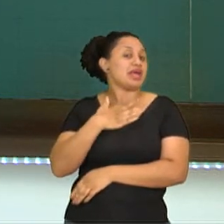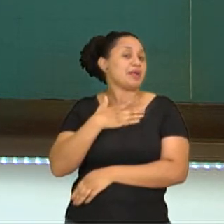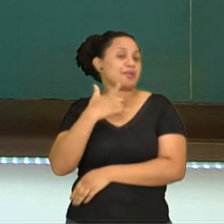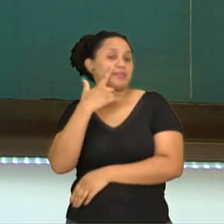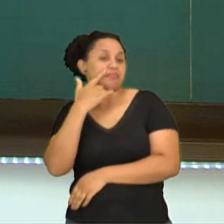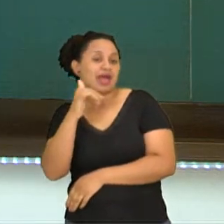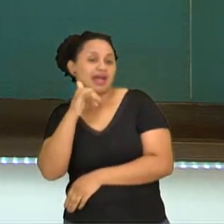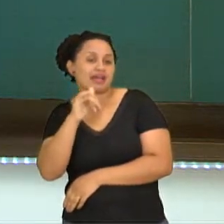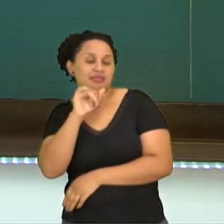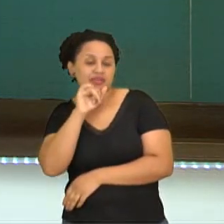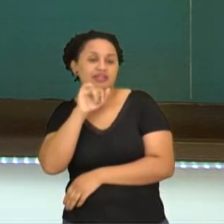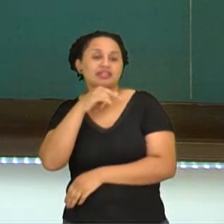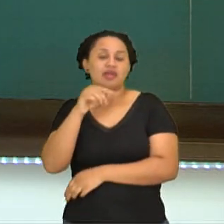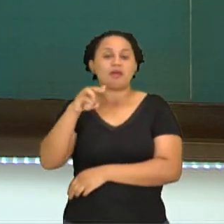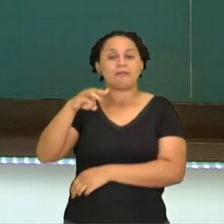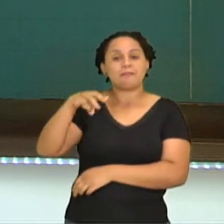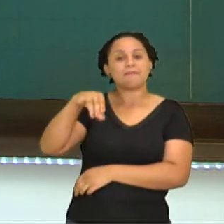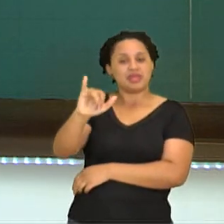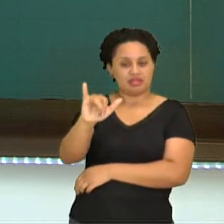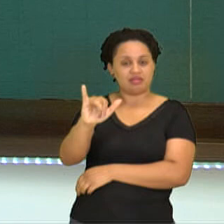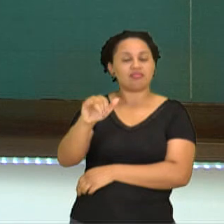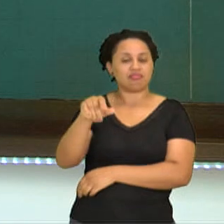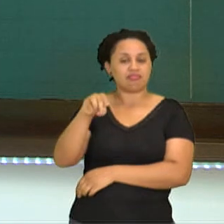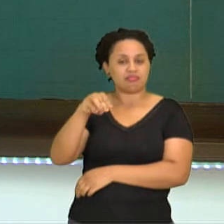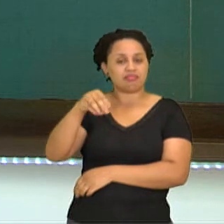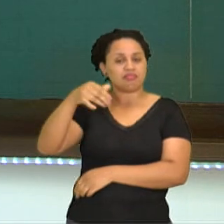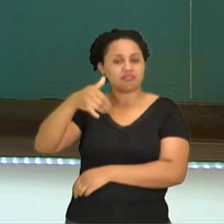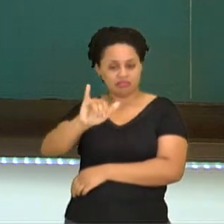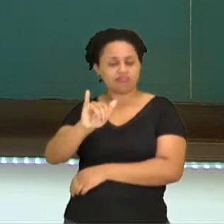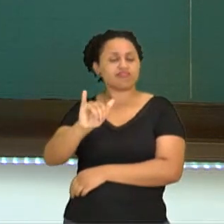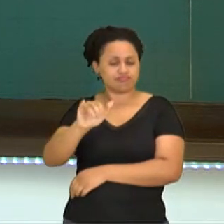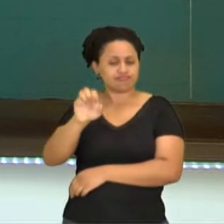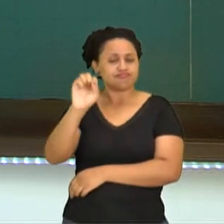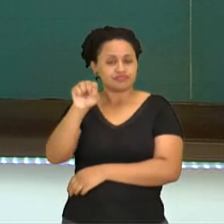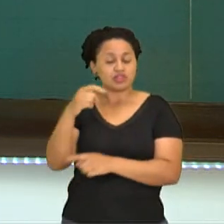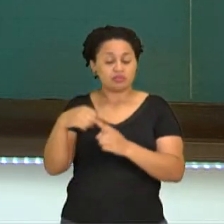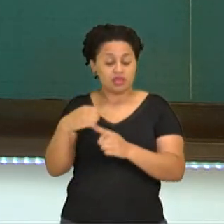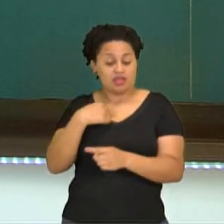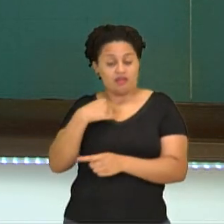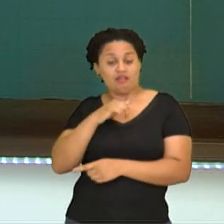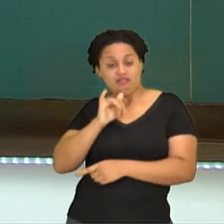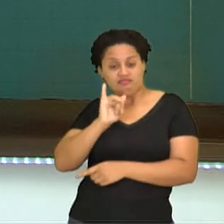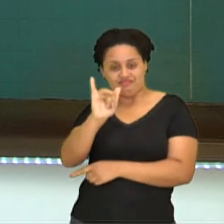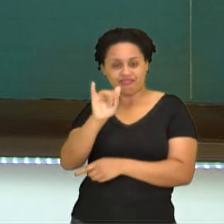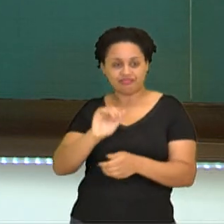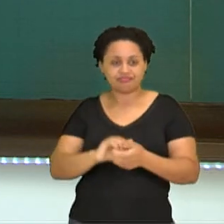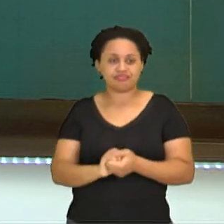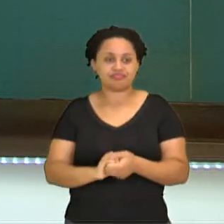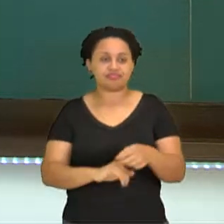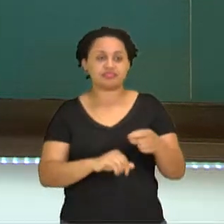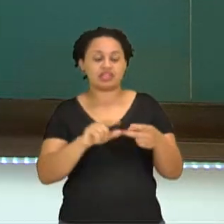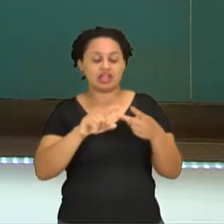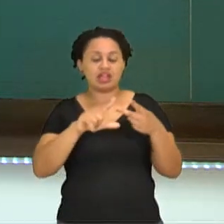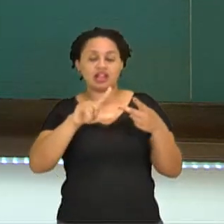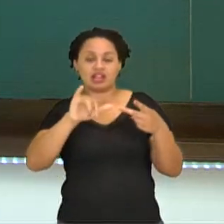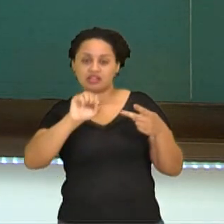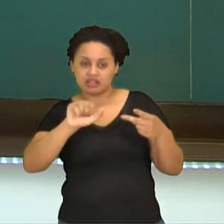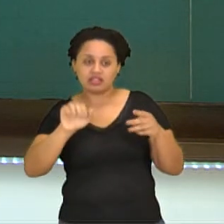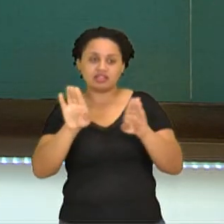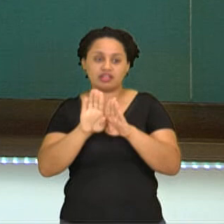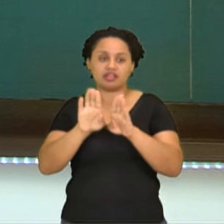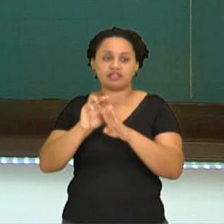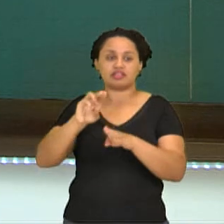meus pais. Então, ele vai usar o pronome my, porque é ele quem fala. Lisa and Meg